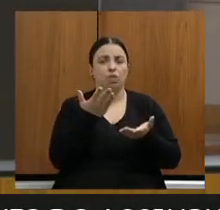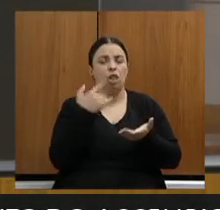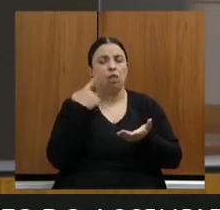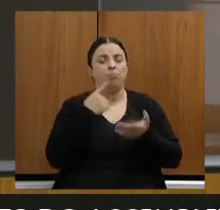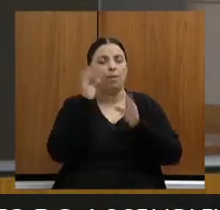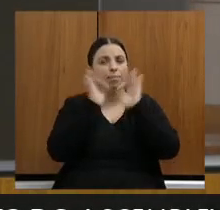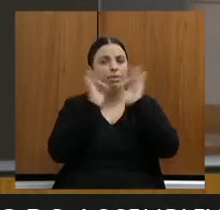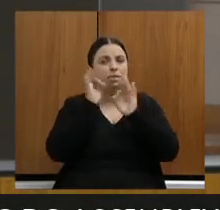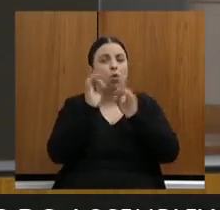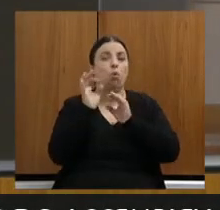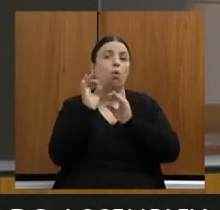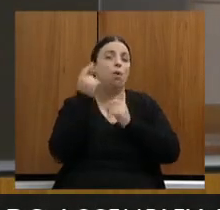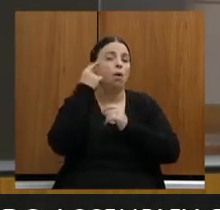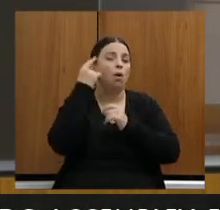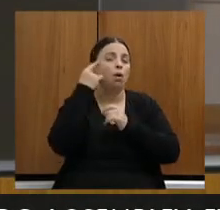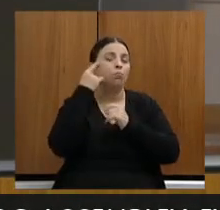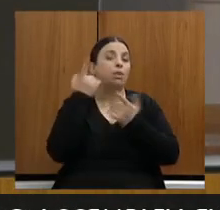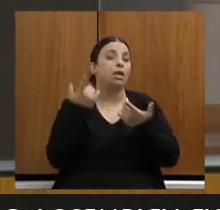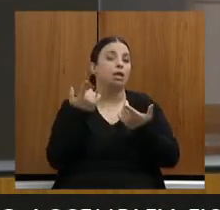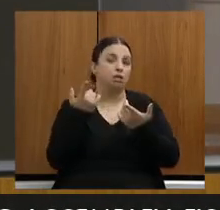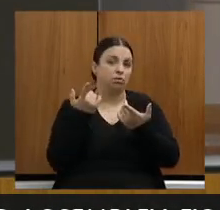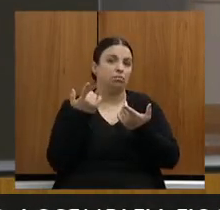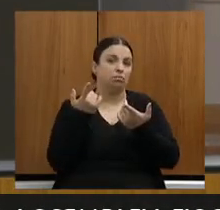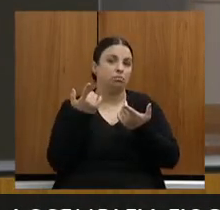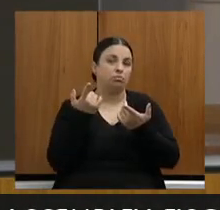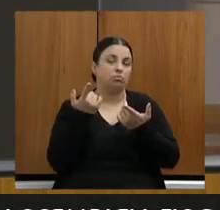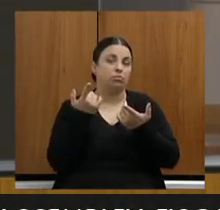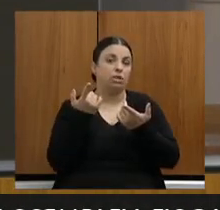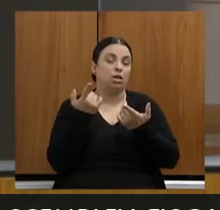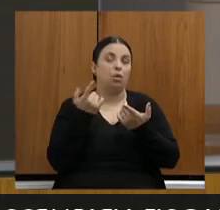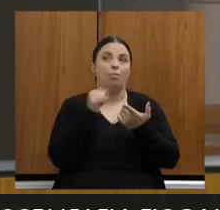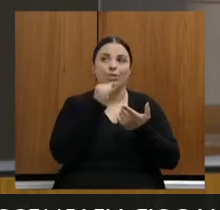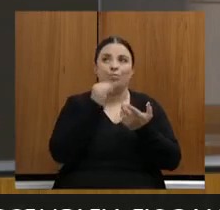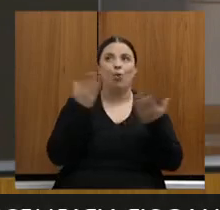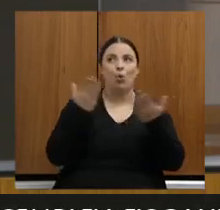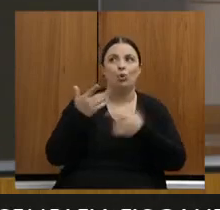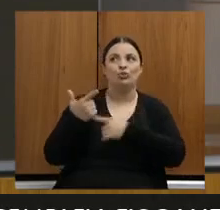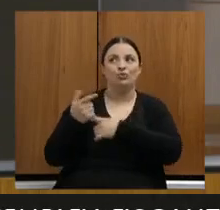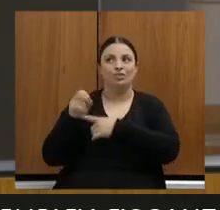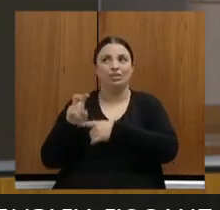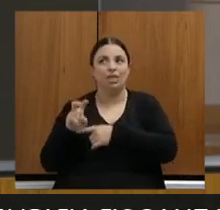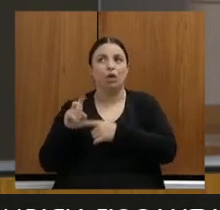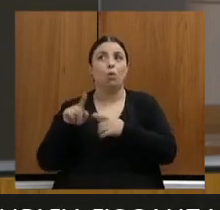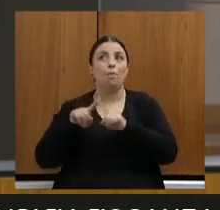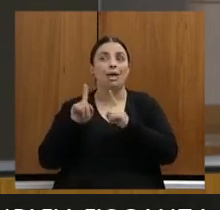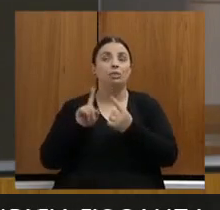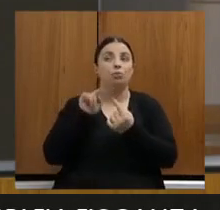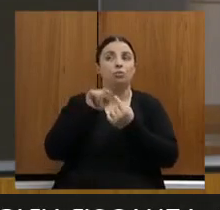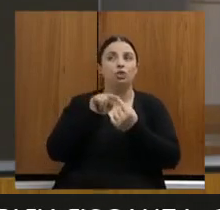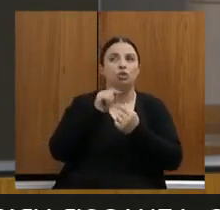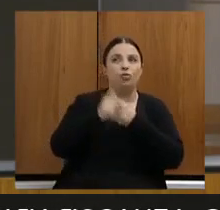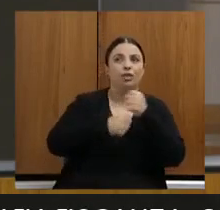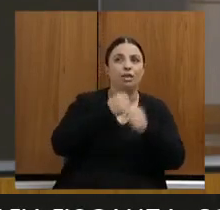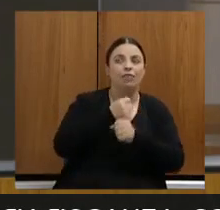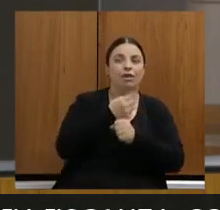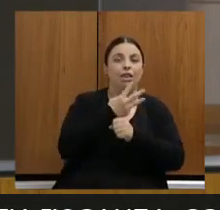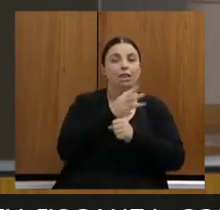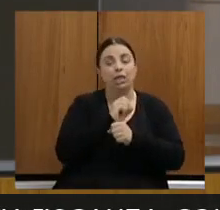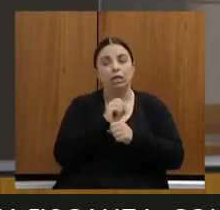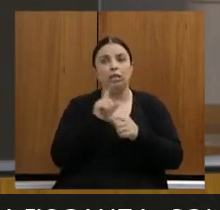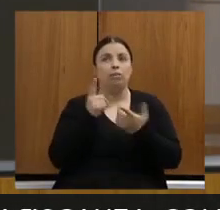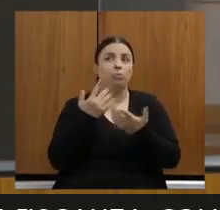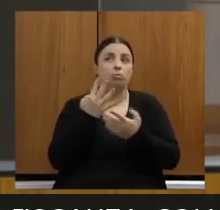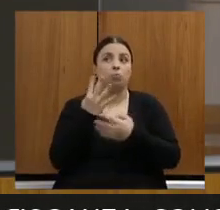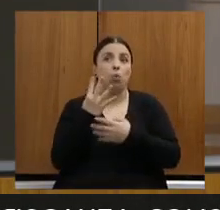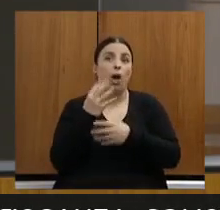num planejamento docente olha Hoje nós estamos com conseguindo cumprir o nosso objetivo no ano seguinte a 34 anos Vamos